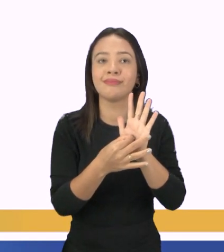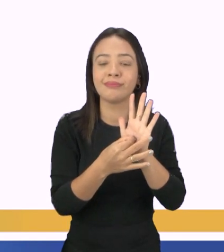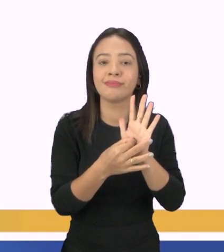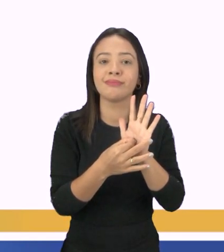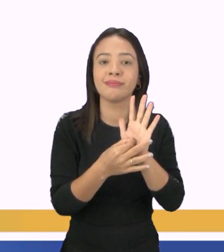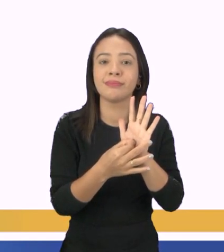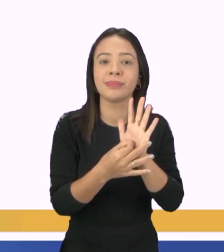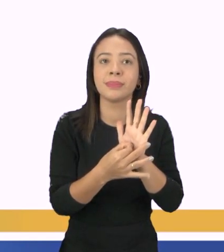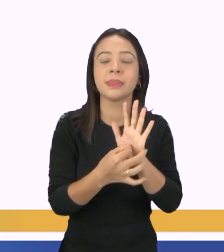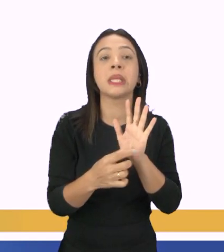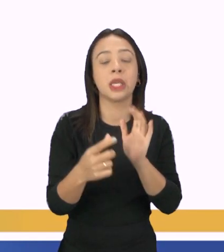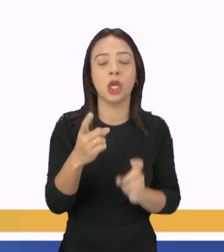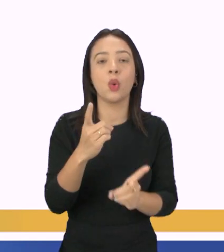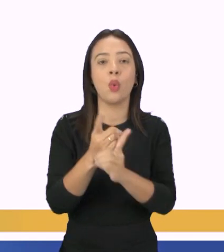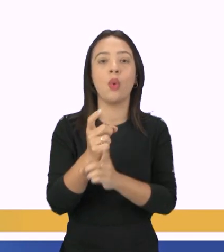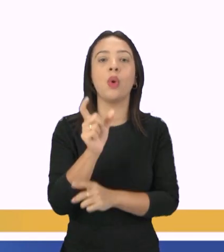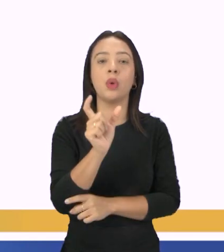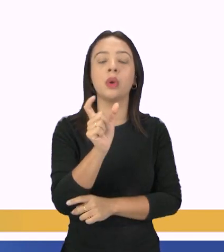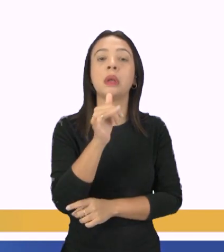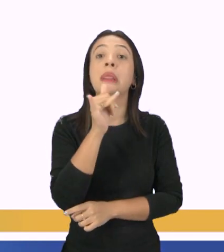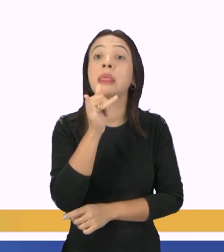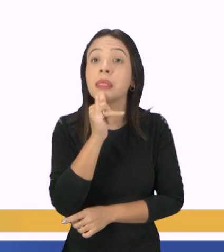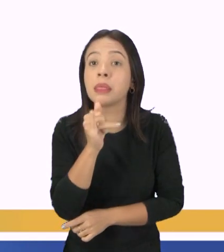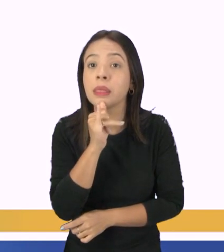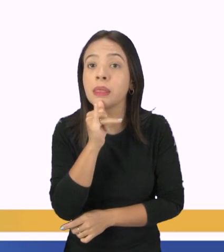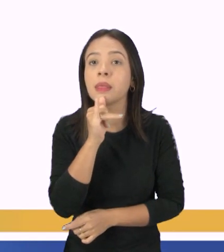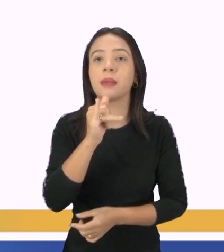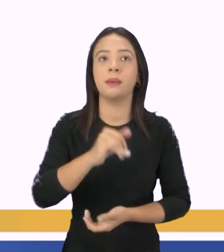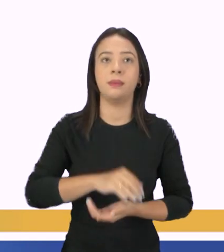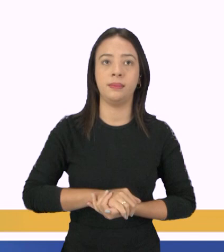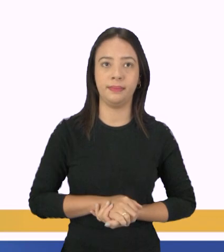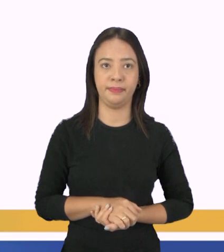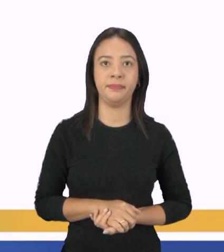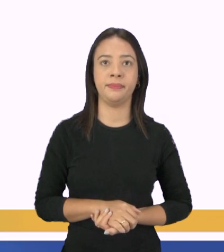ideia, que a gente localiza, por exemplo.